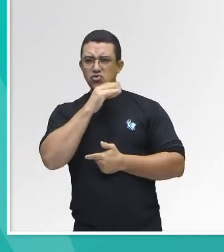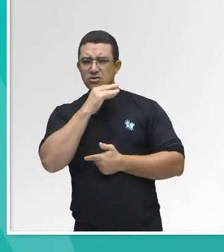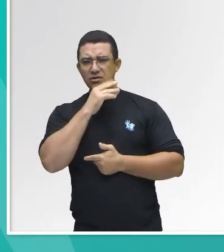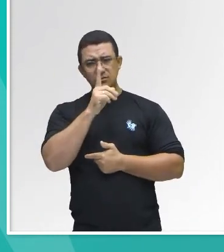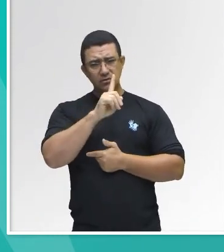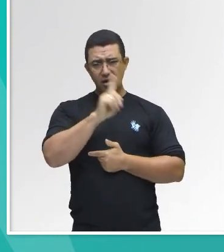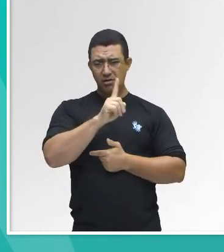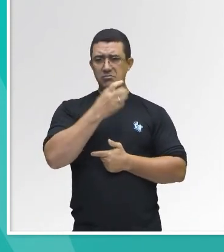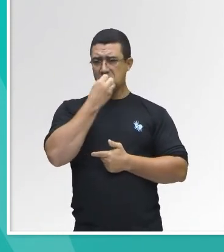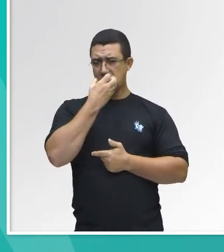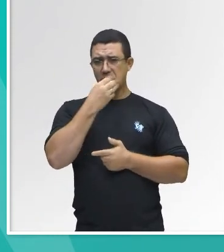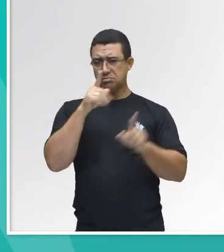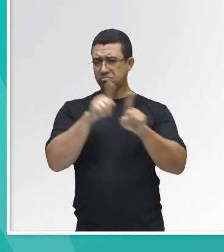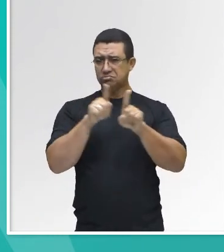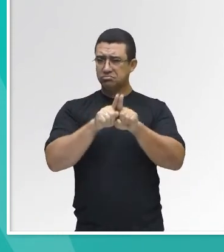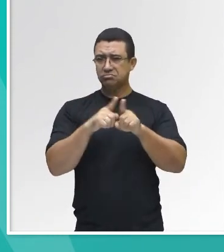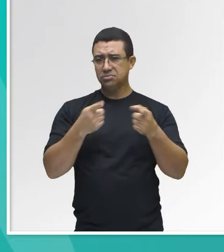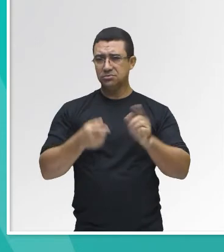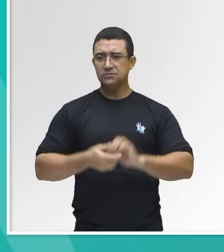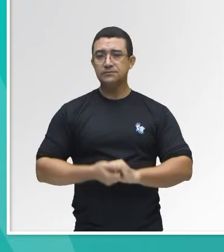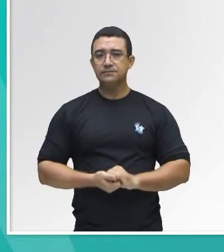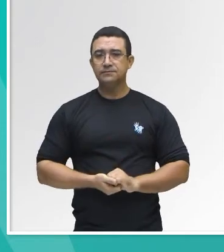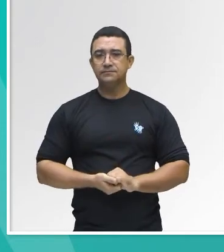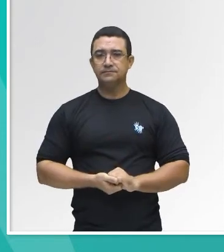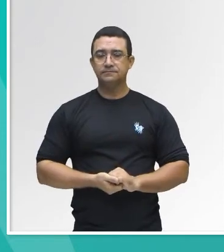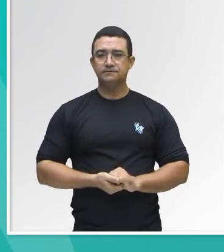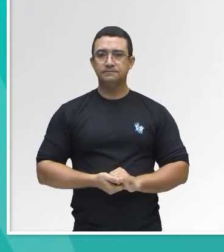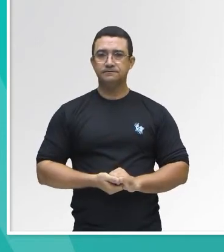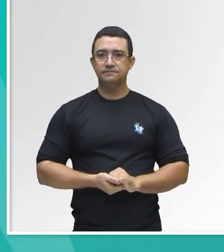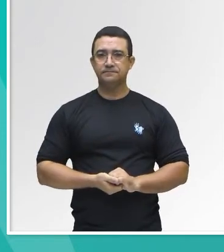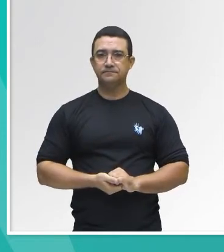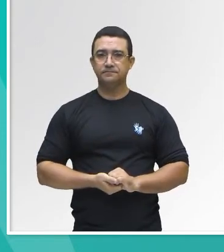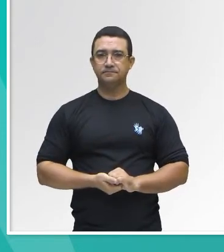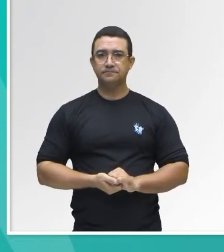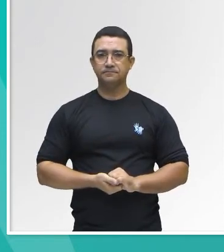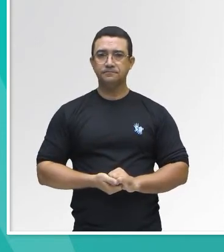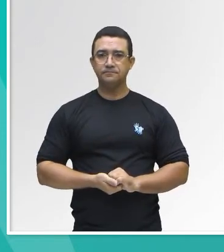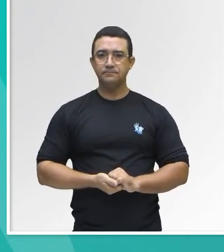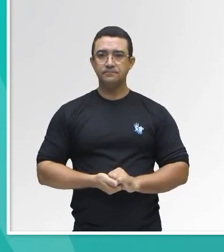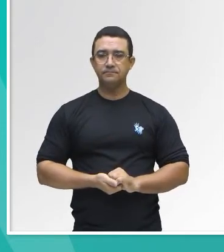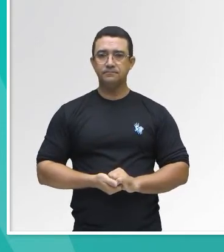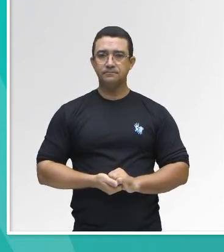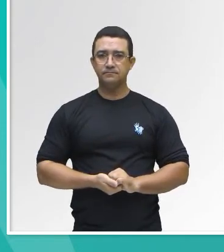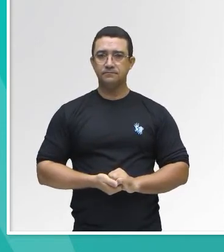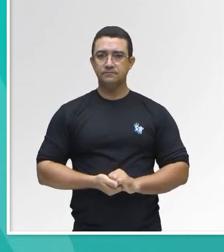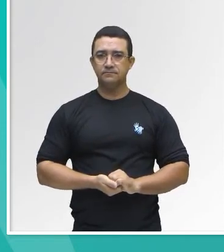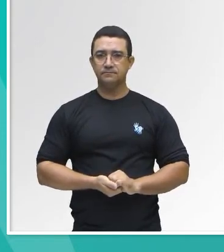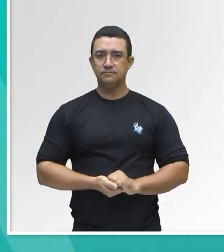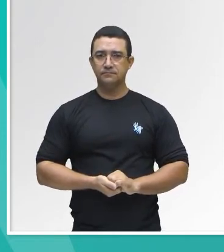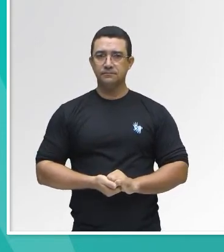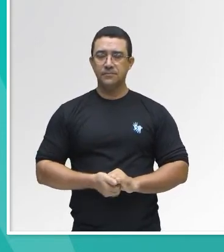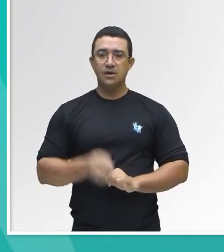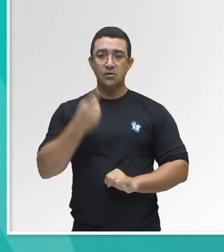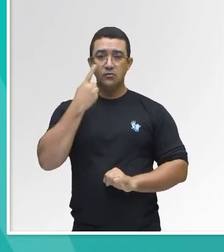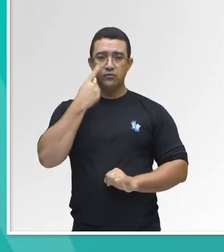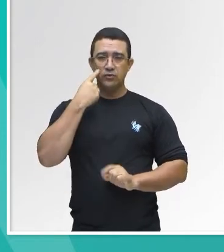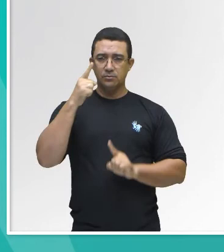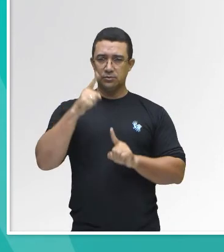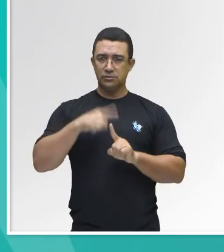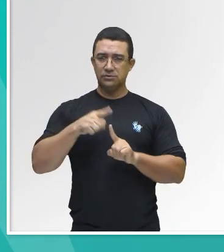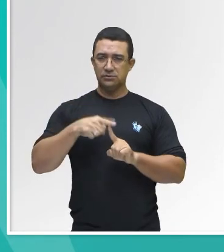uma experiência própria, né? Bem, vimos então os tipos